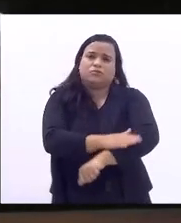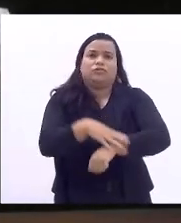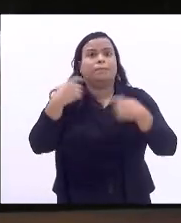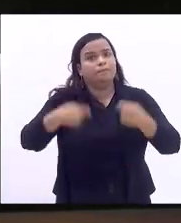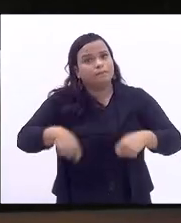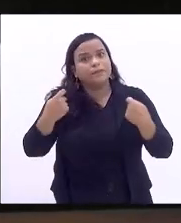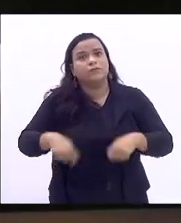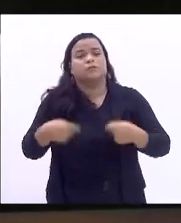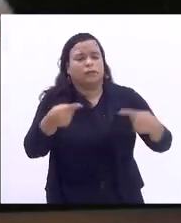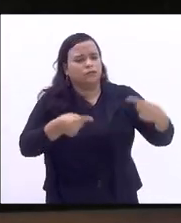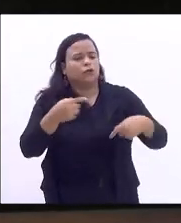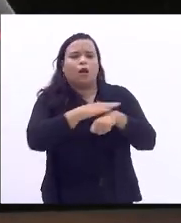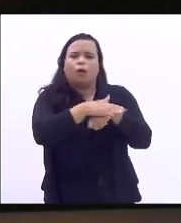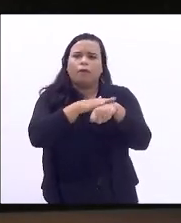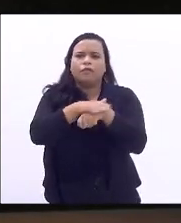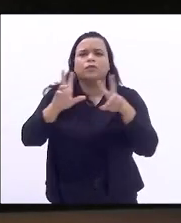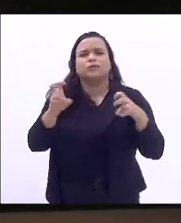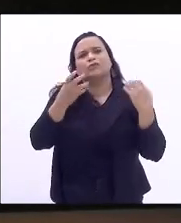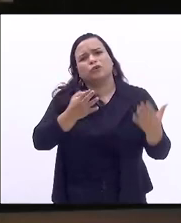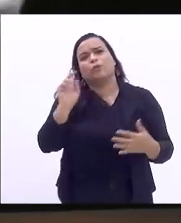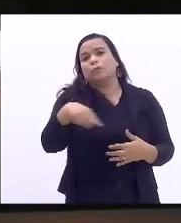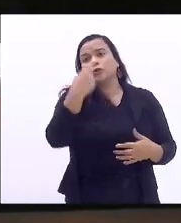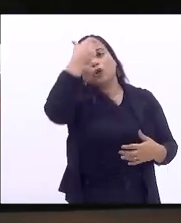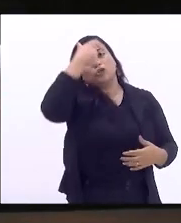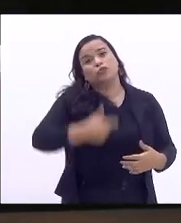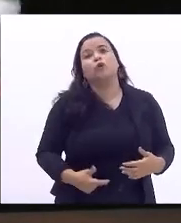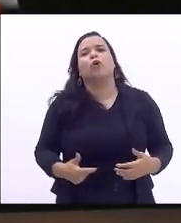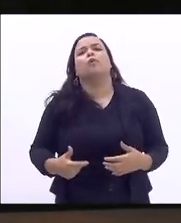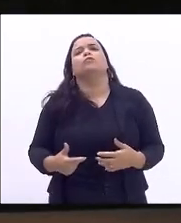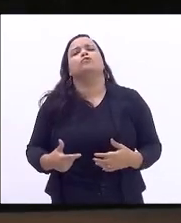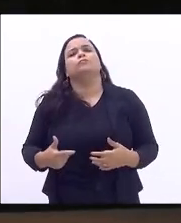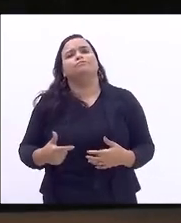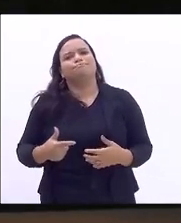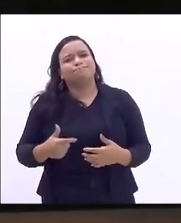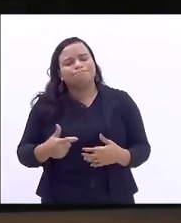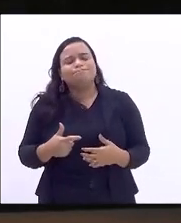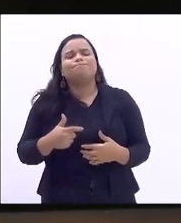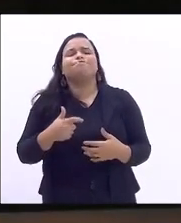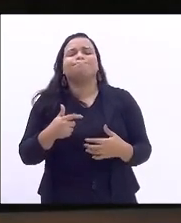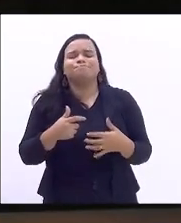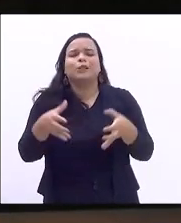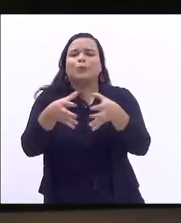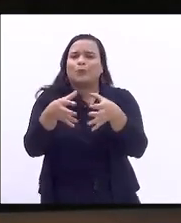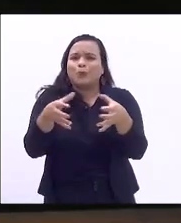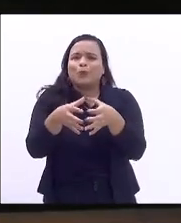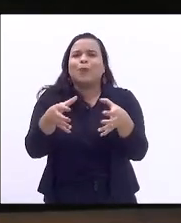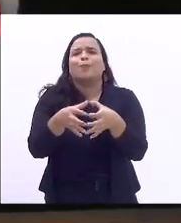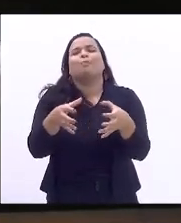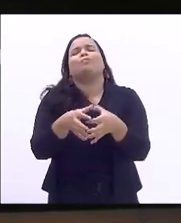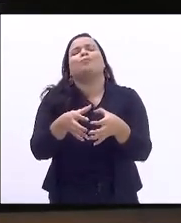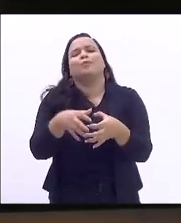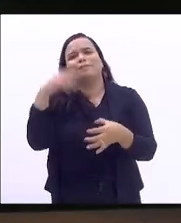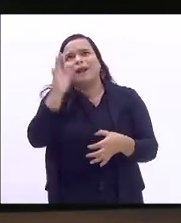diálogo com isso somos uma nação racista é preciso reconhecer para que a gente resolva